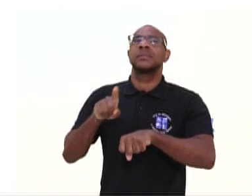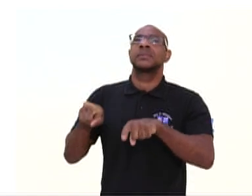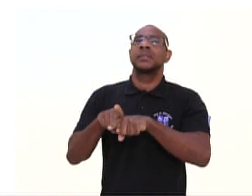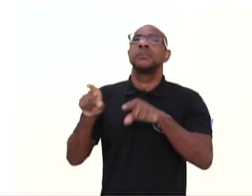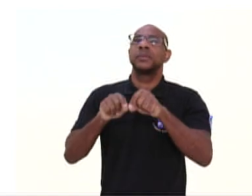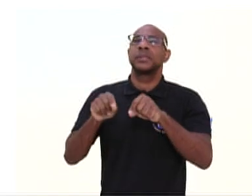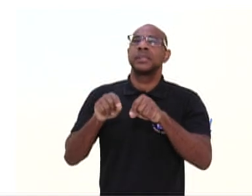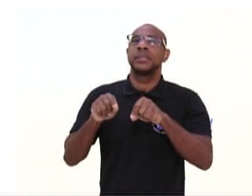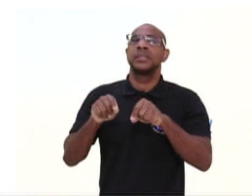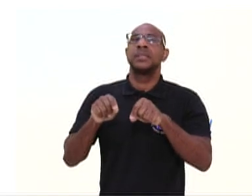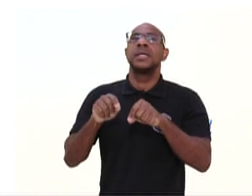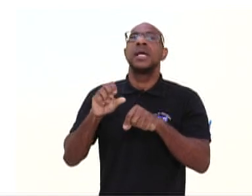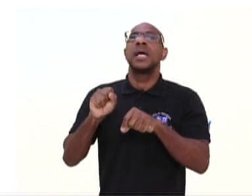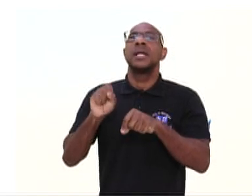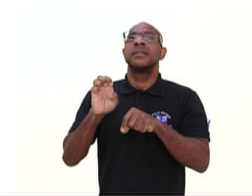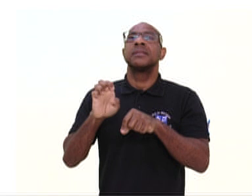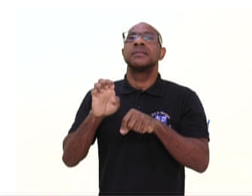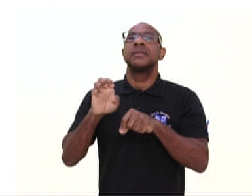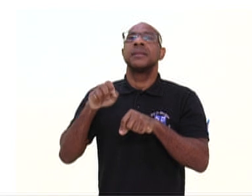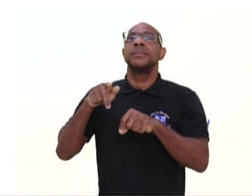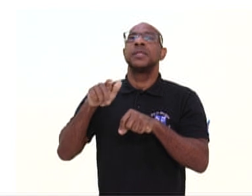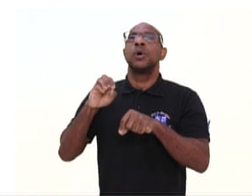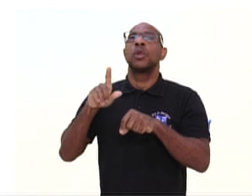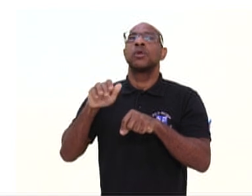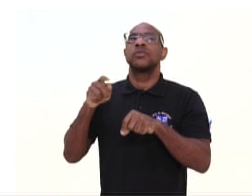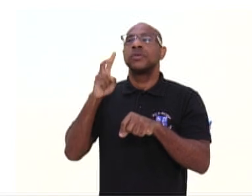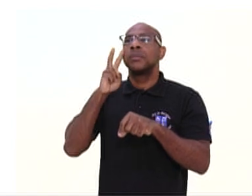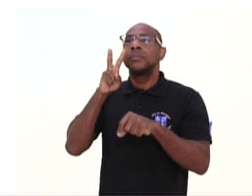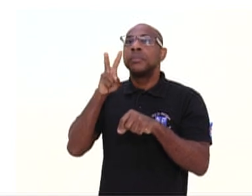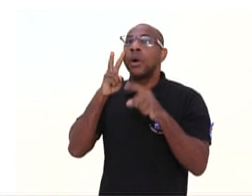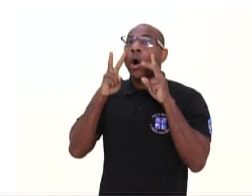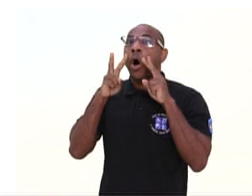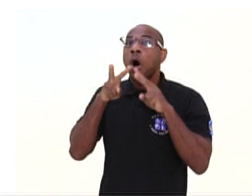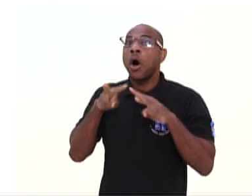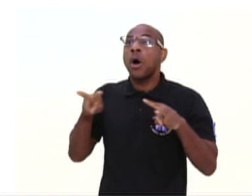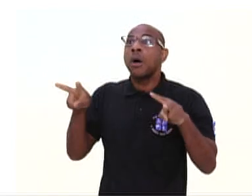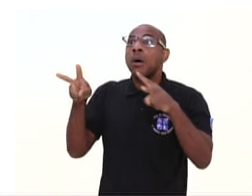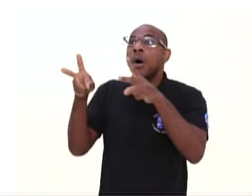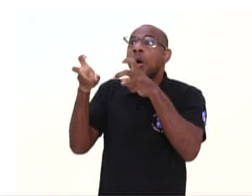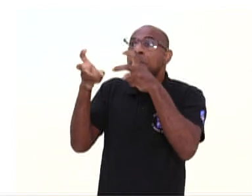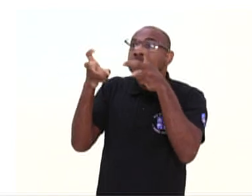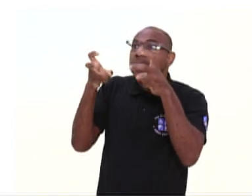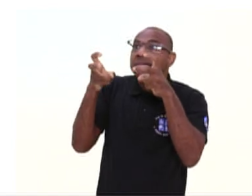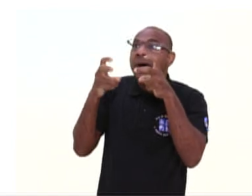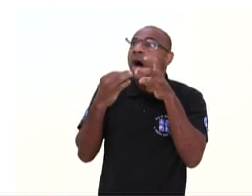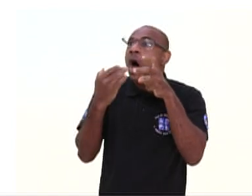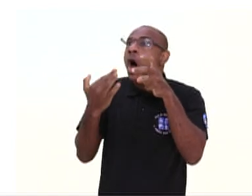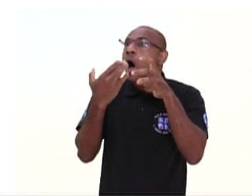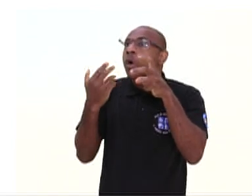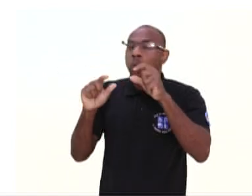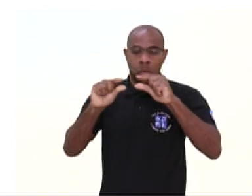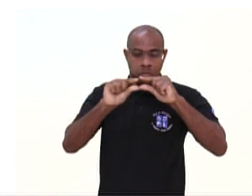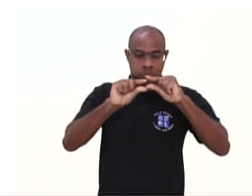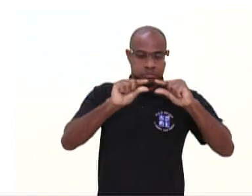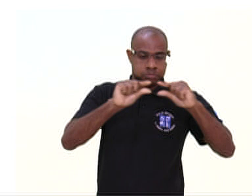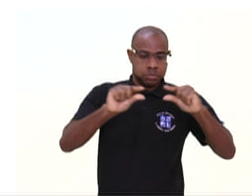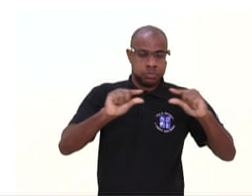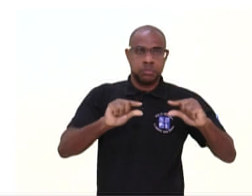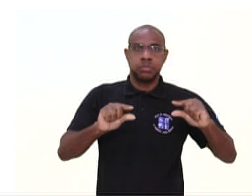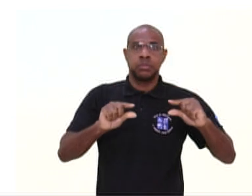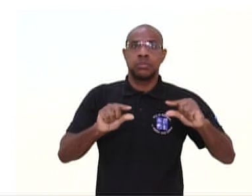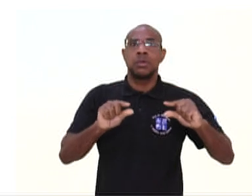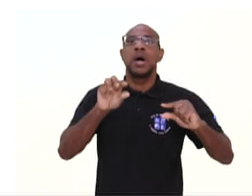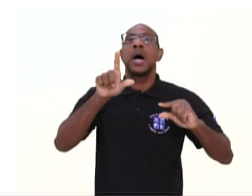de semiologia ou de semiótica. Eu tenho que observar as cores, eu tenho que observar as legendas. Neste caso aqui